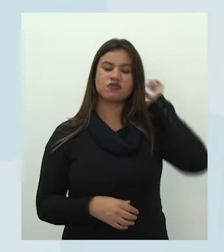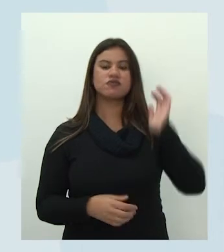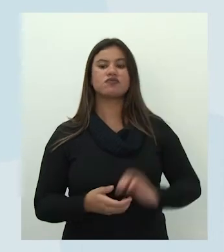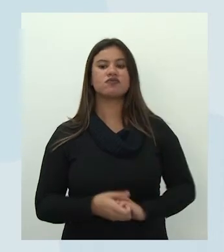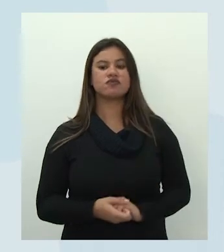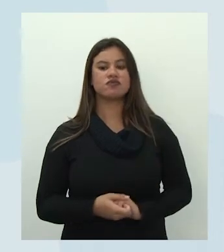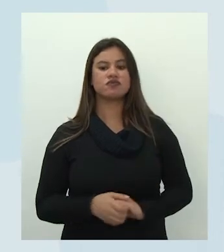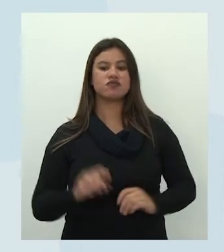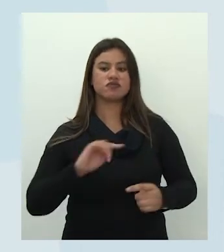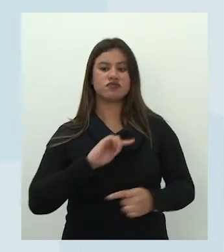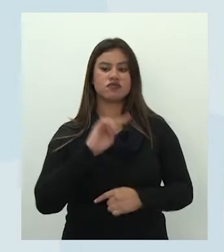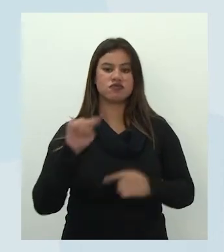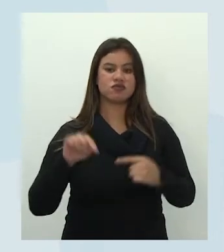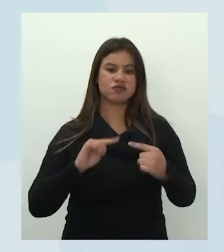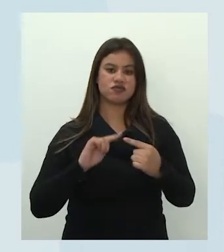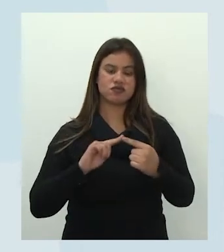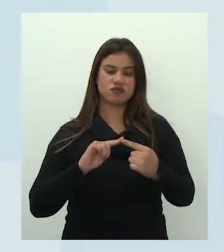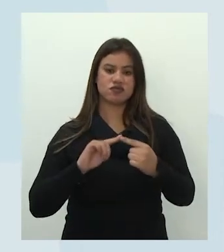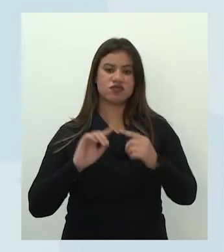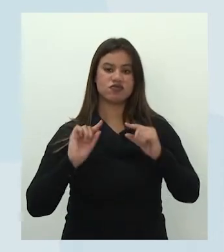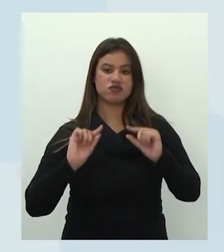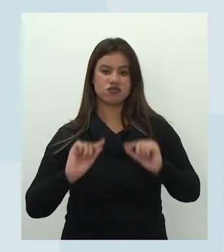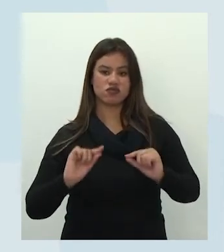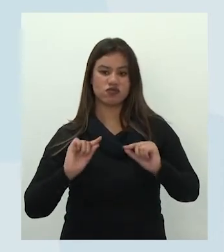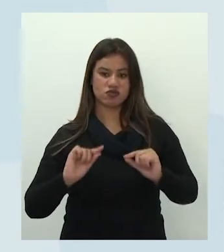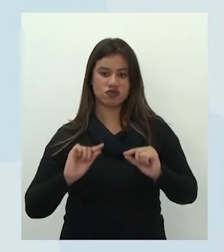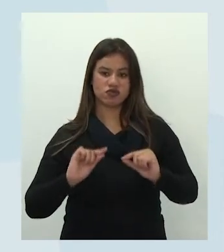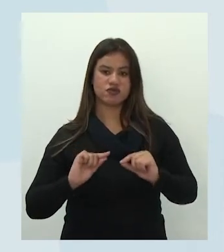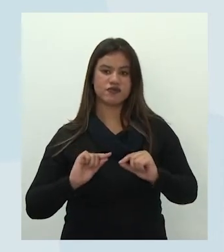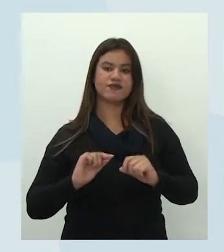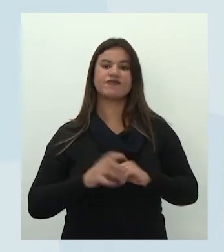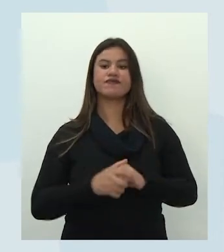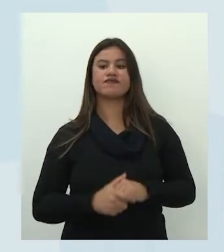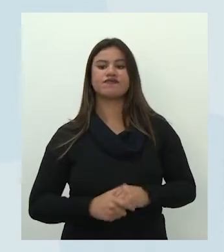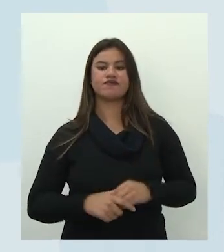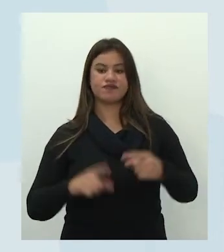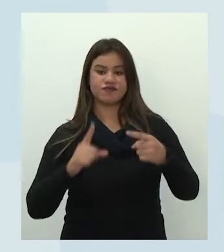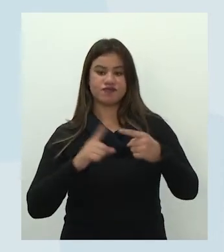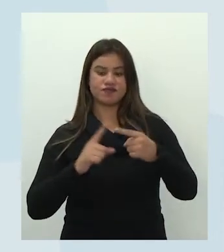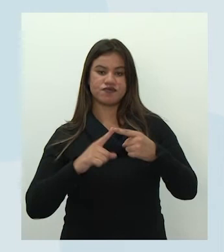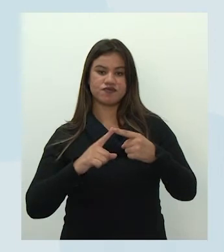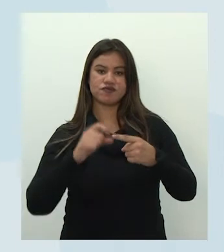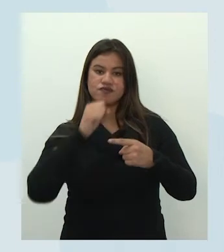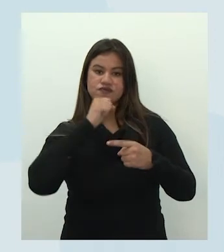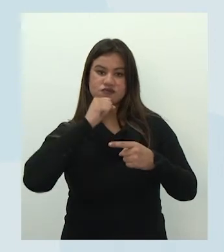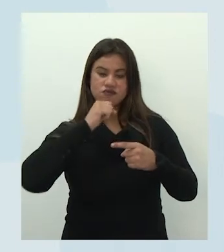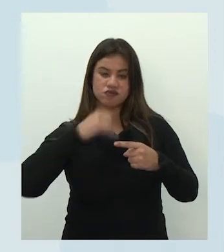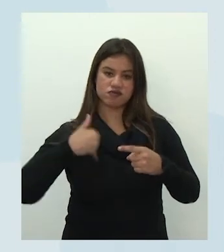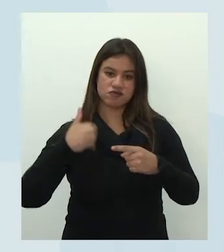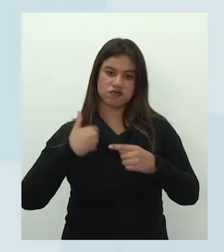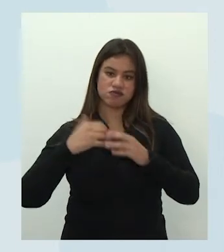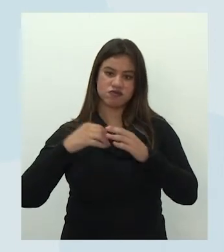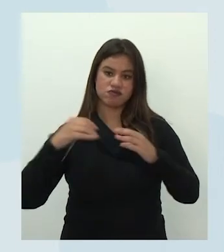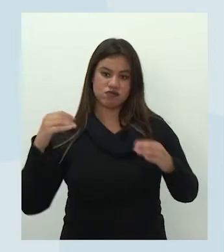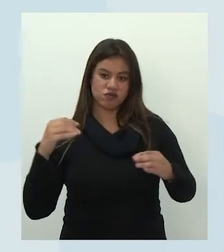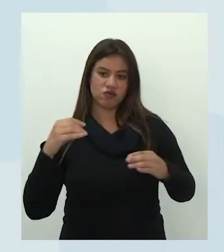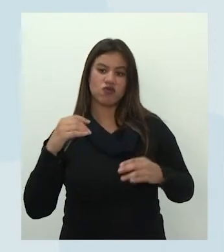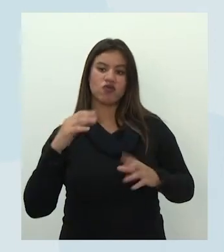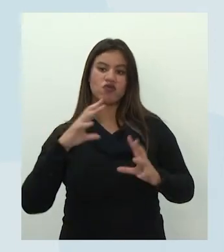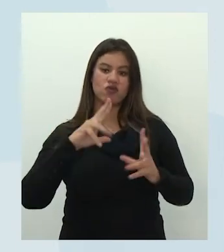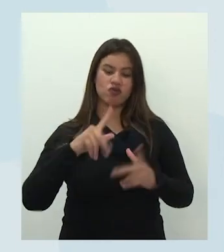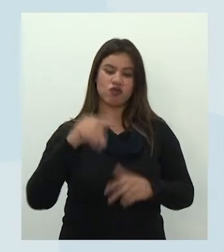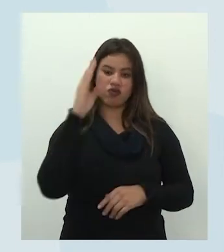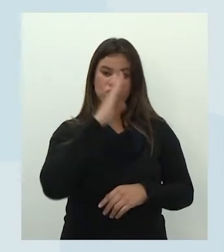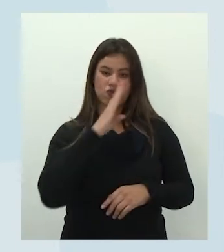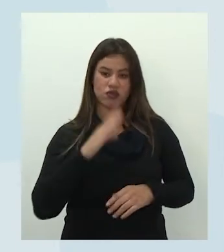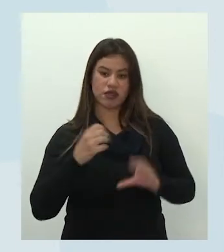Os objetivos, então, de hoje é falar sobre envelhecimento no mundo e no Brasil, caracterização do